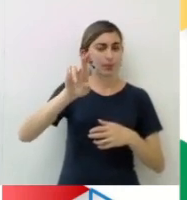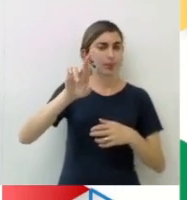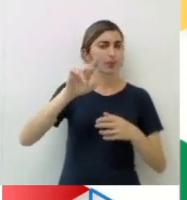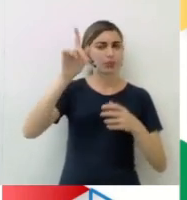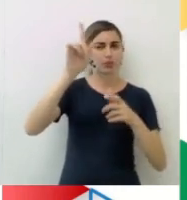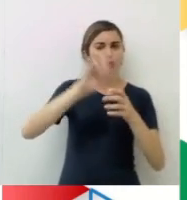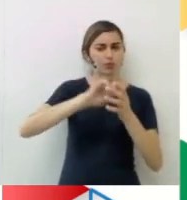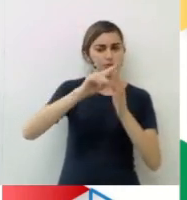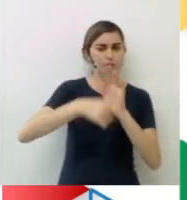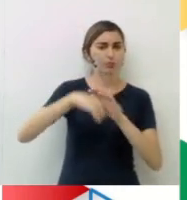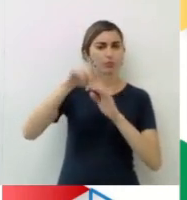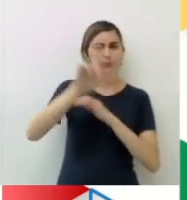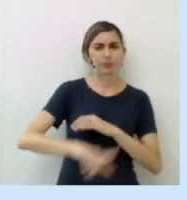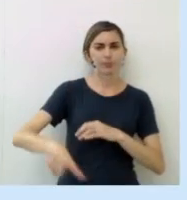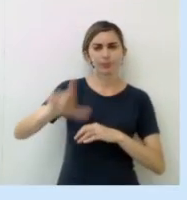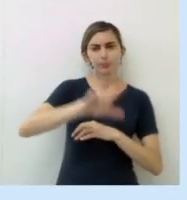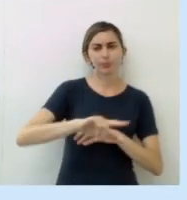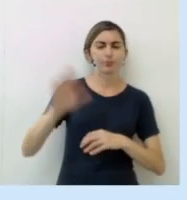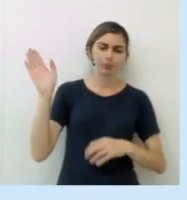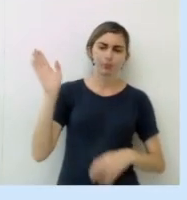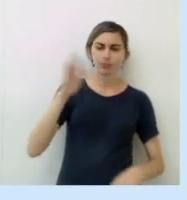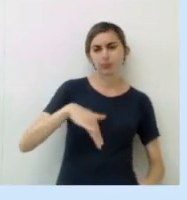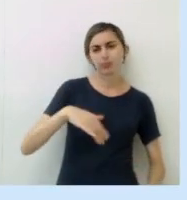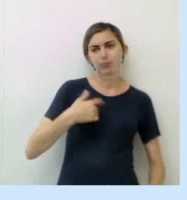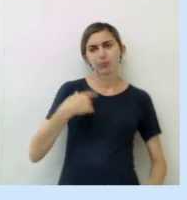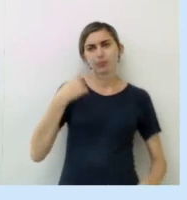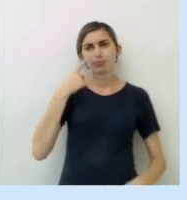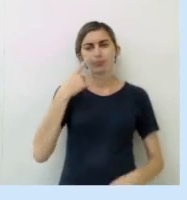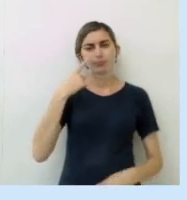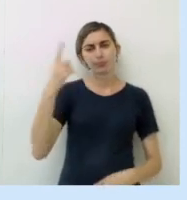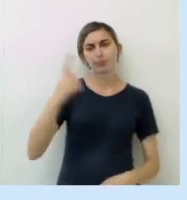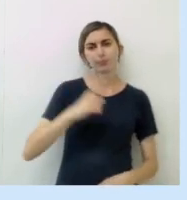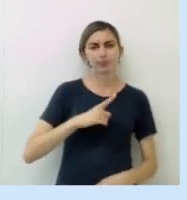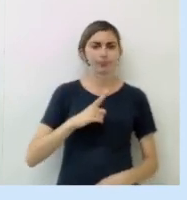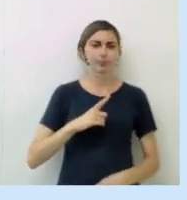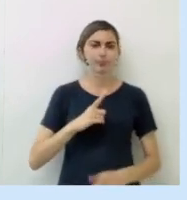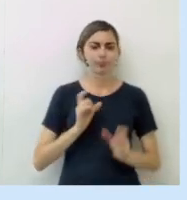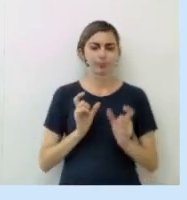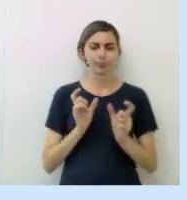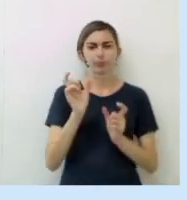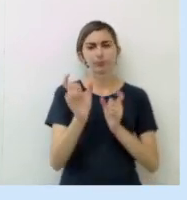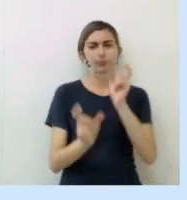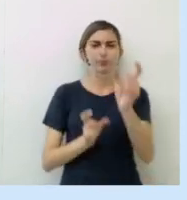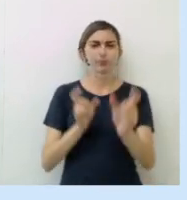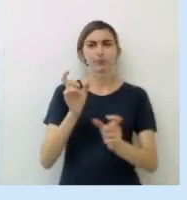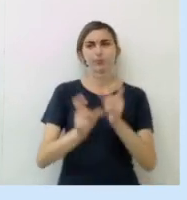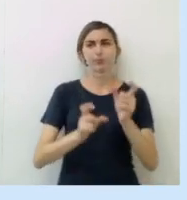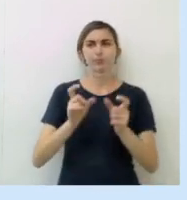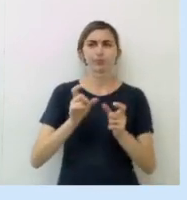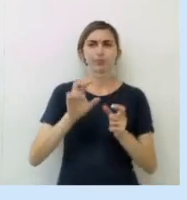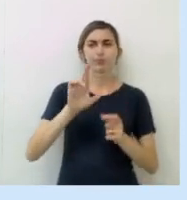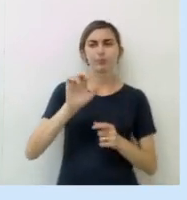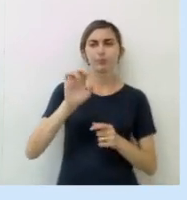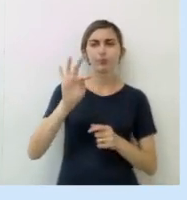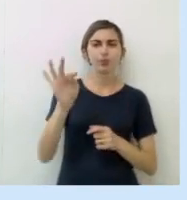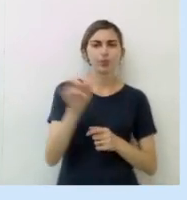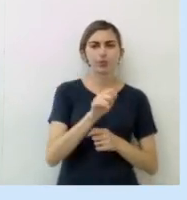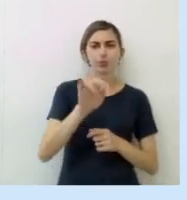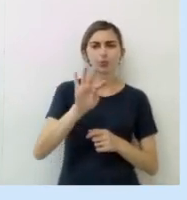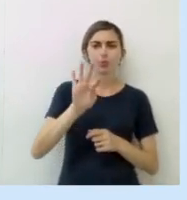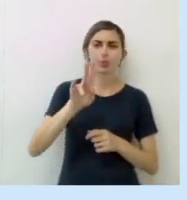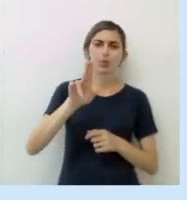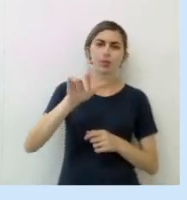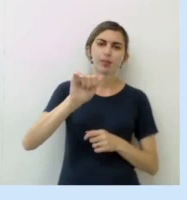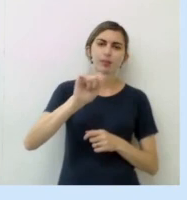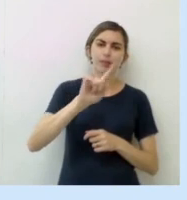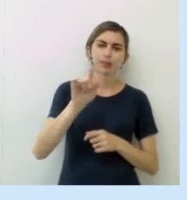E vamos adiante, vamos caminhando. Aqui nós temos as palavras-chave, retextualizar e gêneros